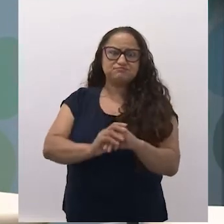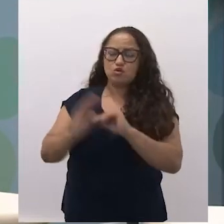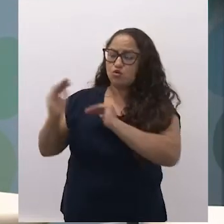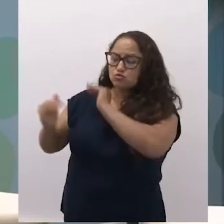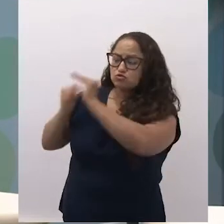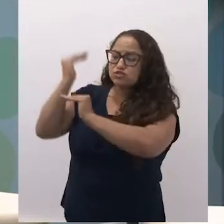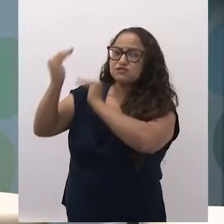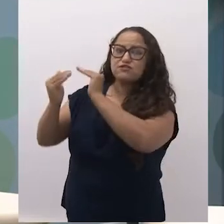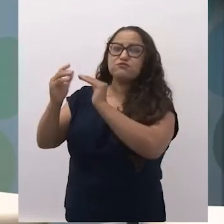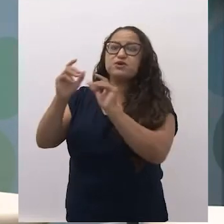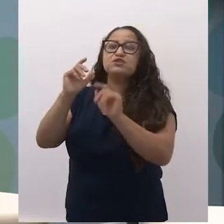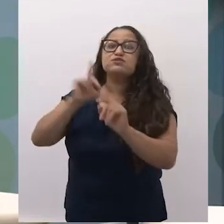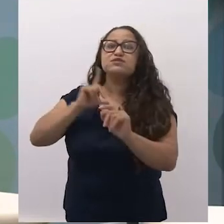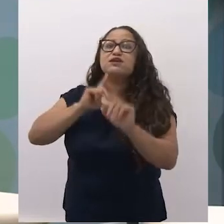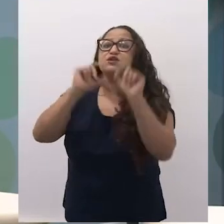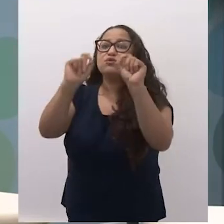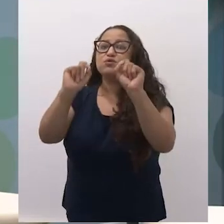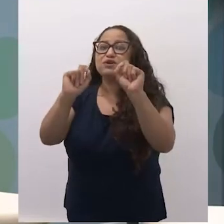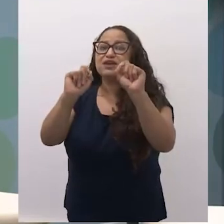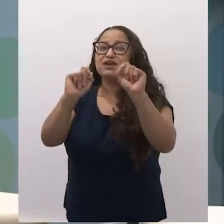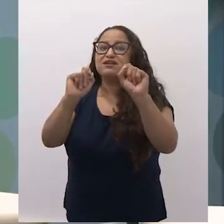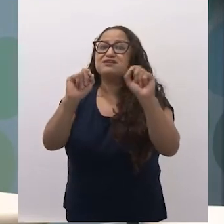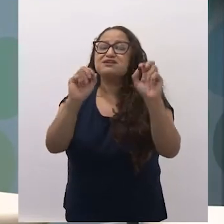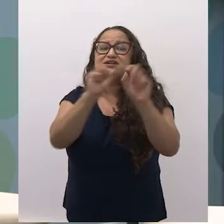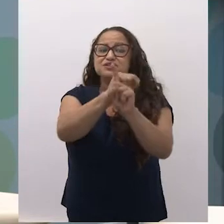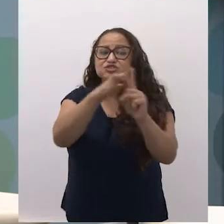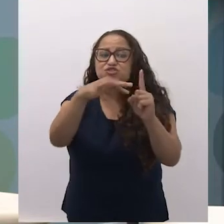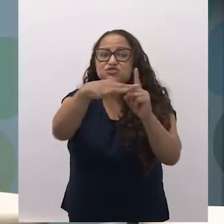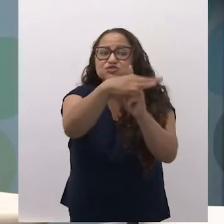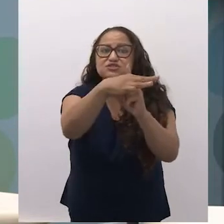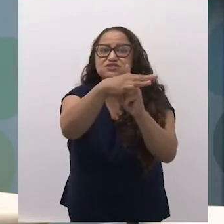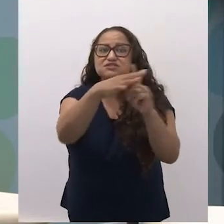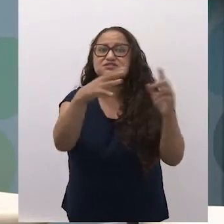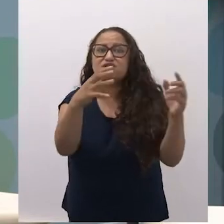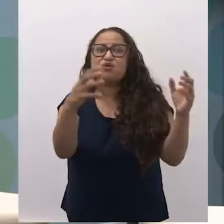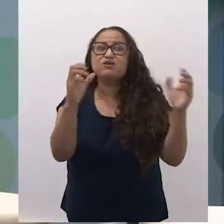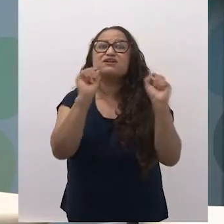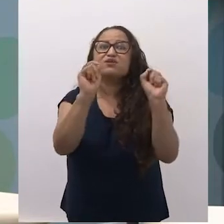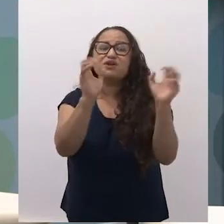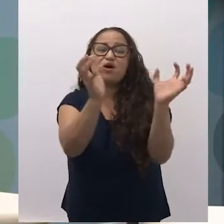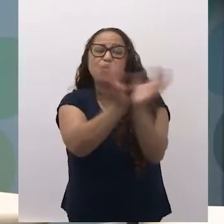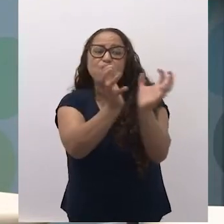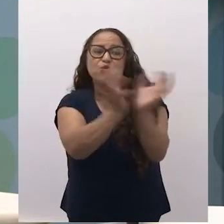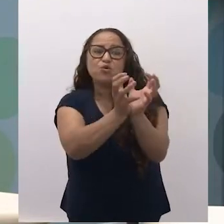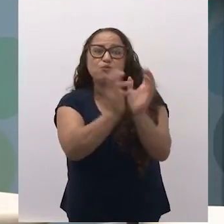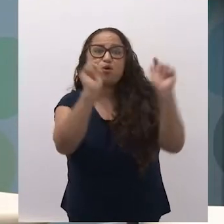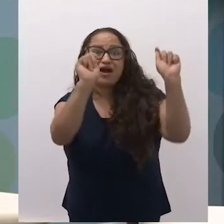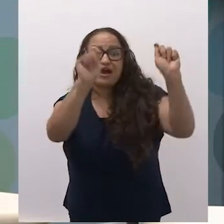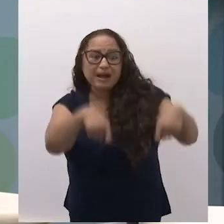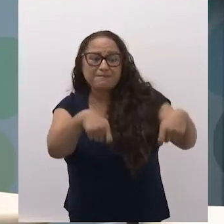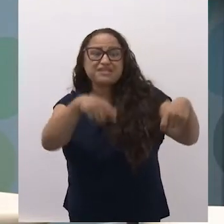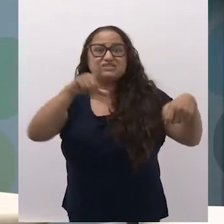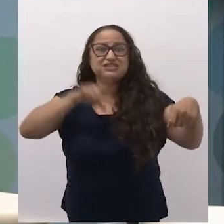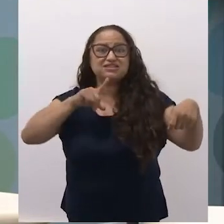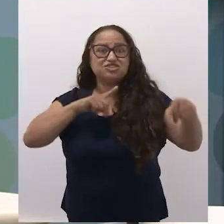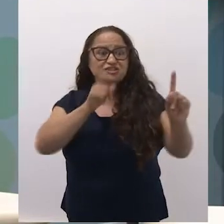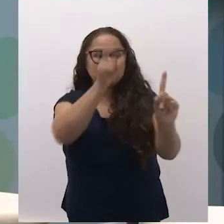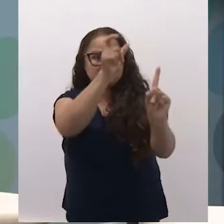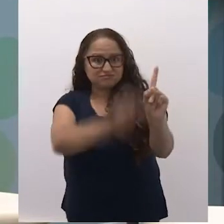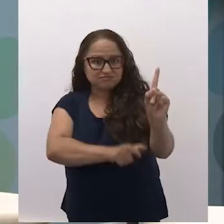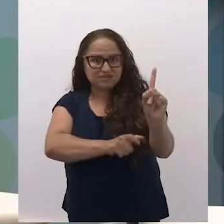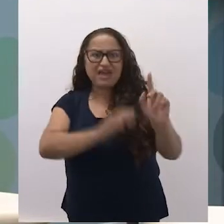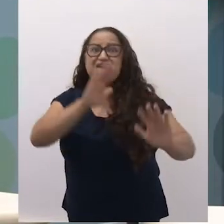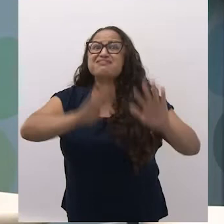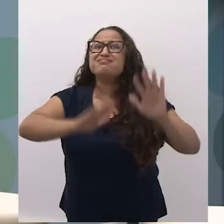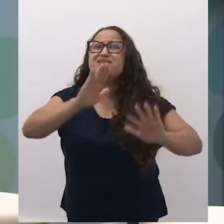de socialização. A potencialidade cognitiva de sujeito depende da etapa